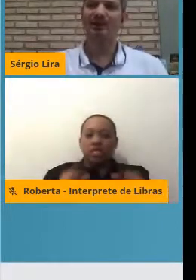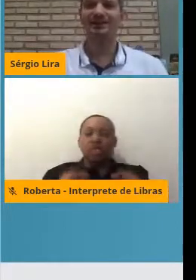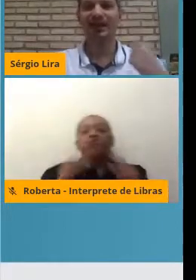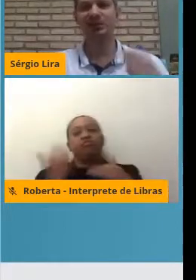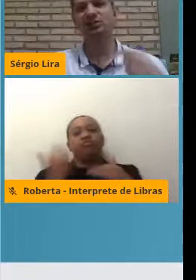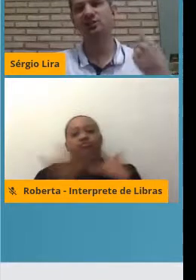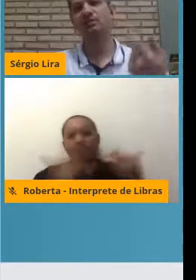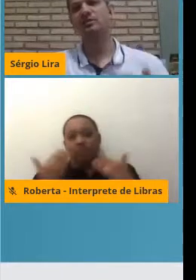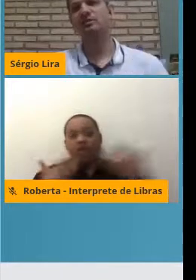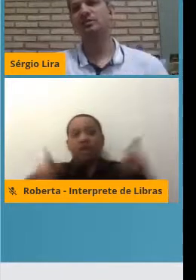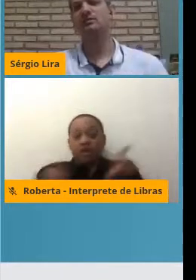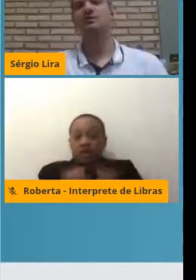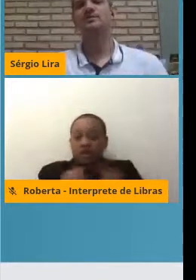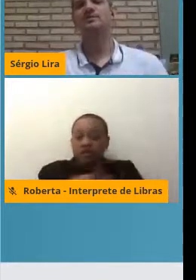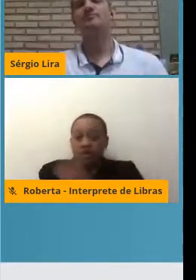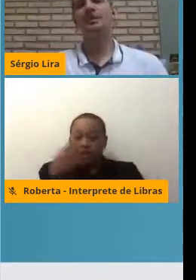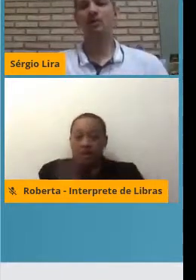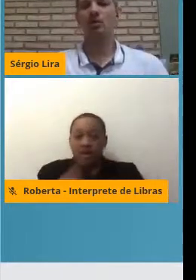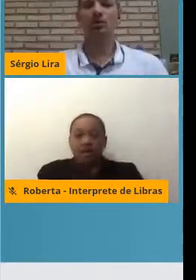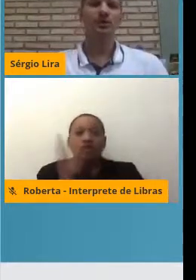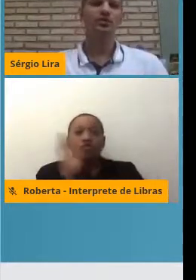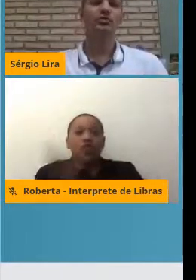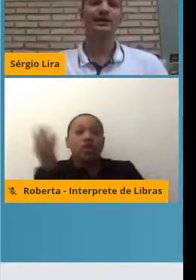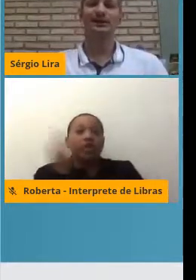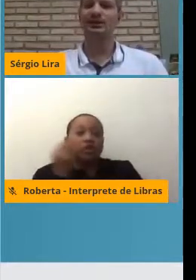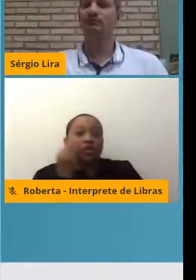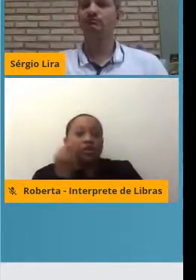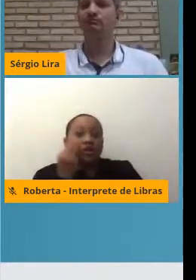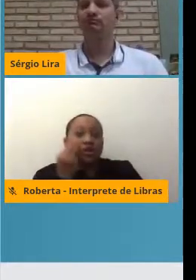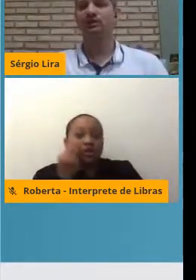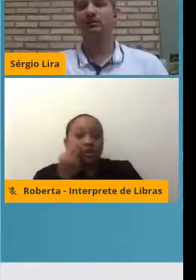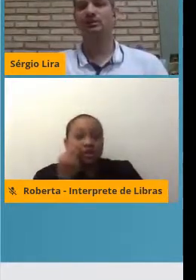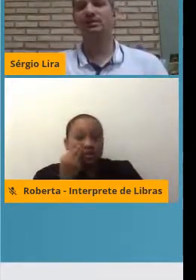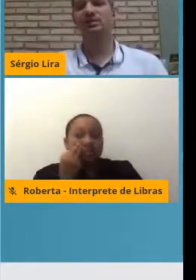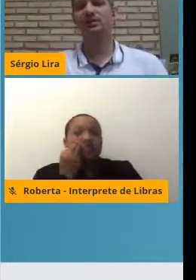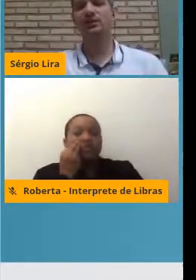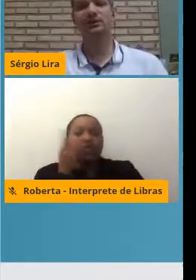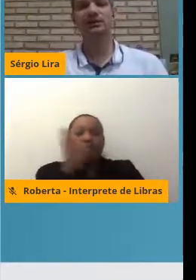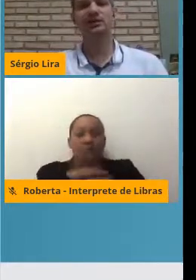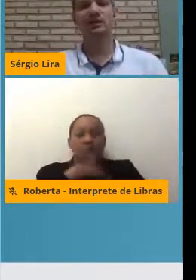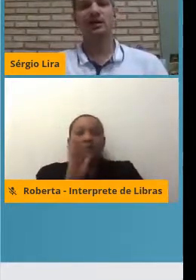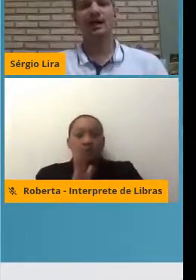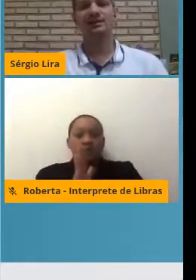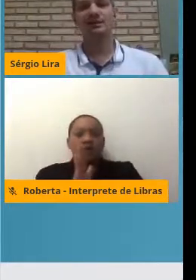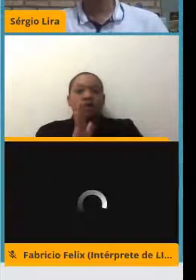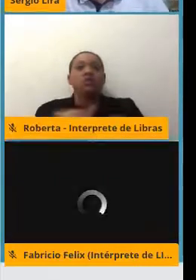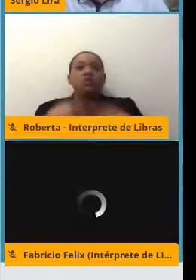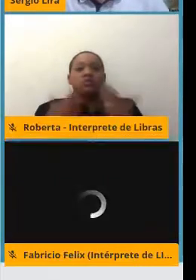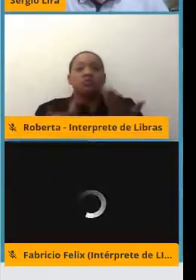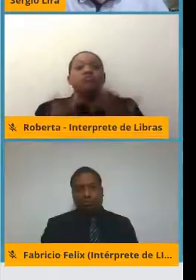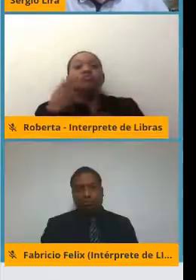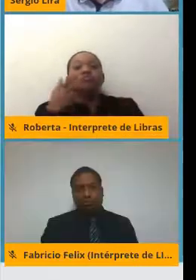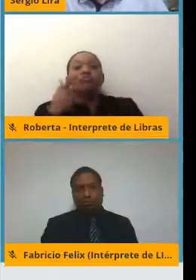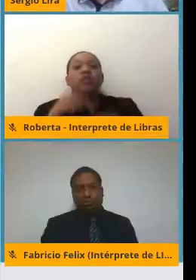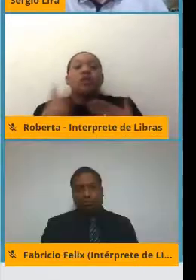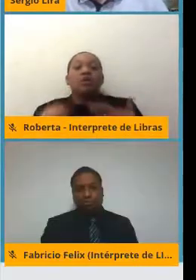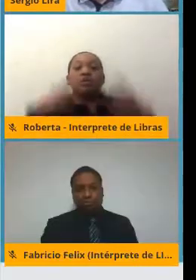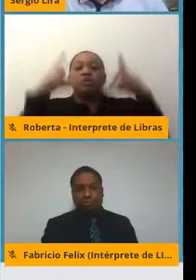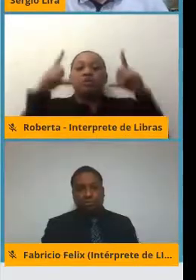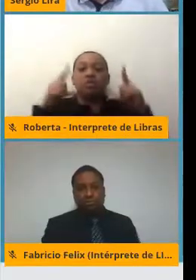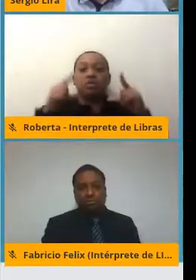mais, né, tem uma taxa de positivos menor do que aqui, né, o que significa que aqui você